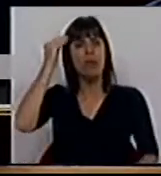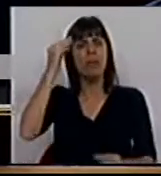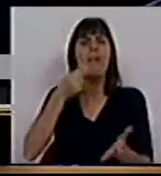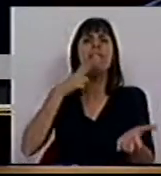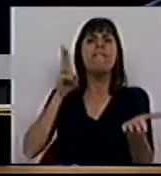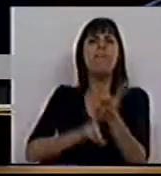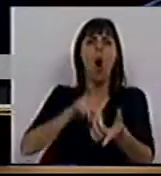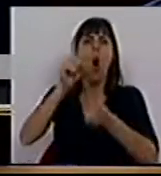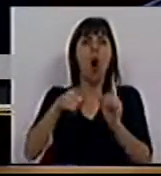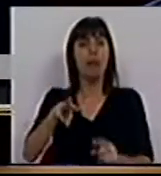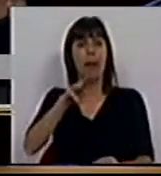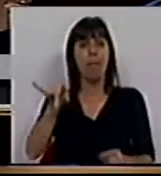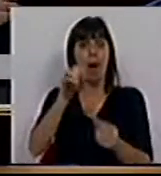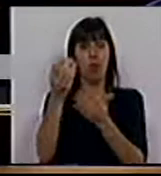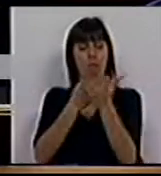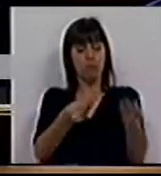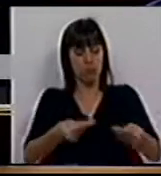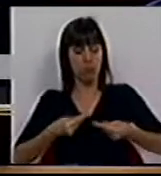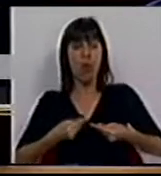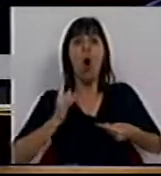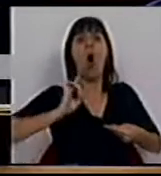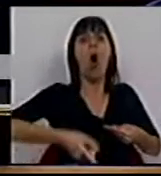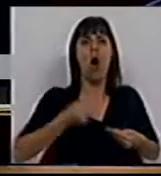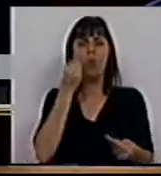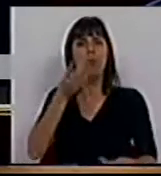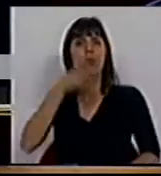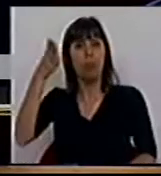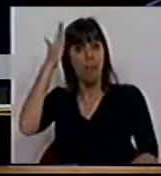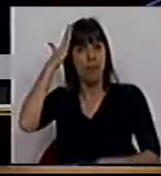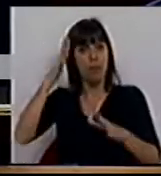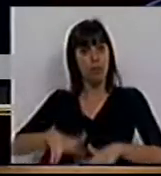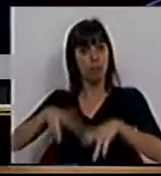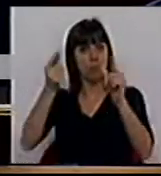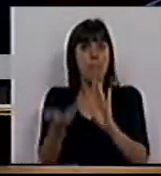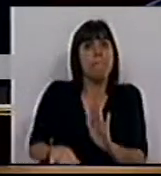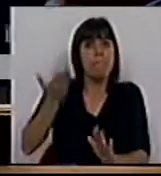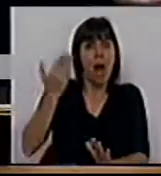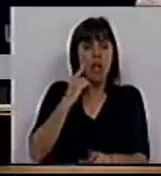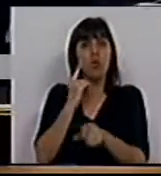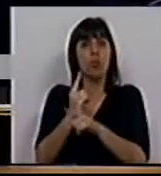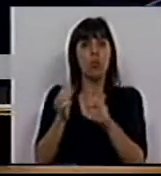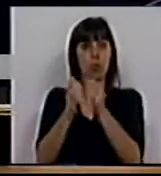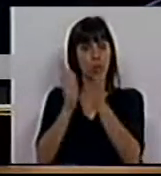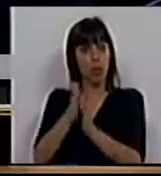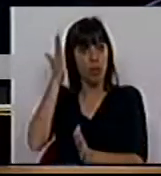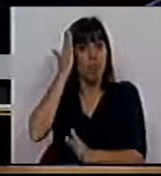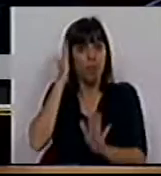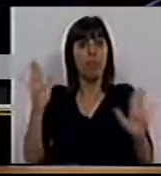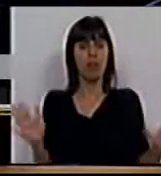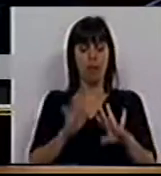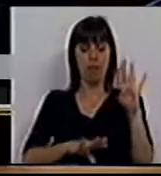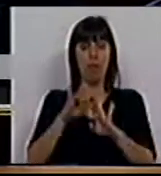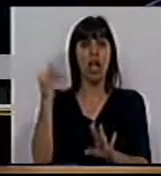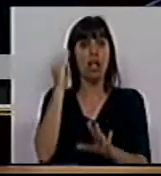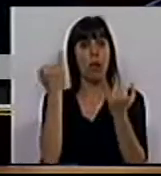qual é a verdade sobre o cenário macroeconómico que nos apresenta. Como é que se explica previsões de crescimento maiores do que todas as previsões feitas